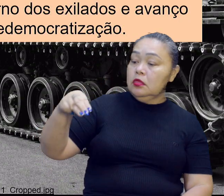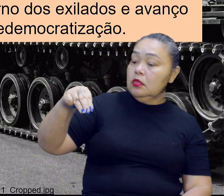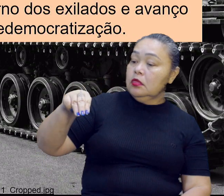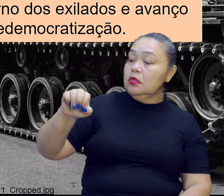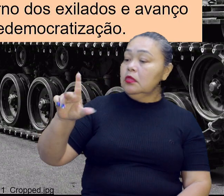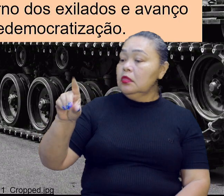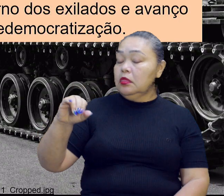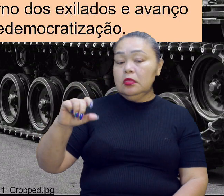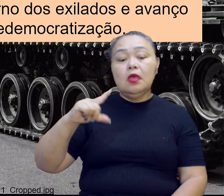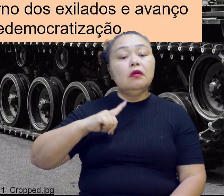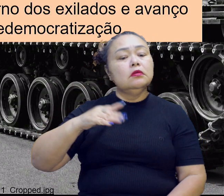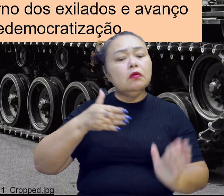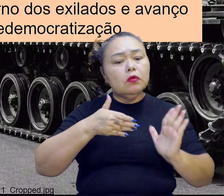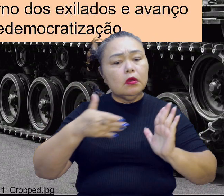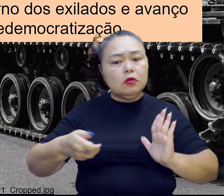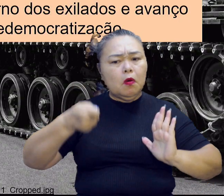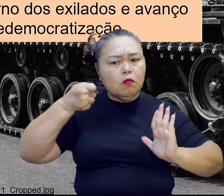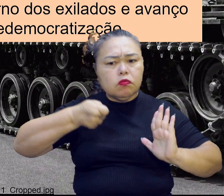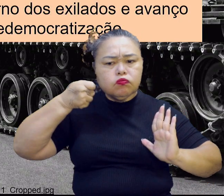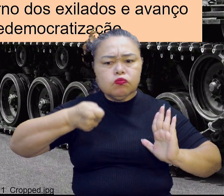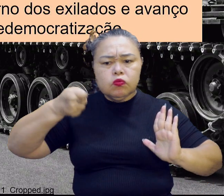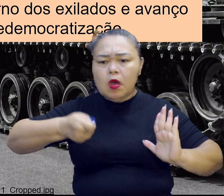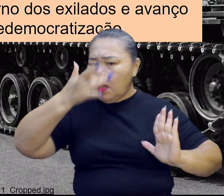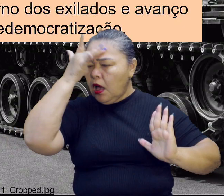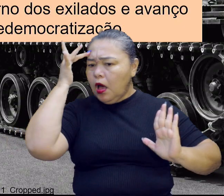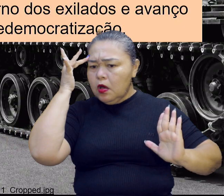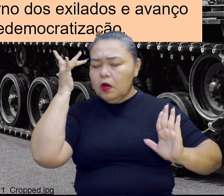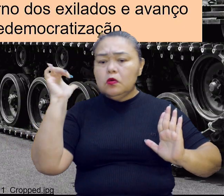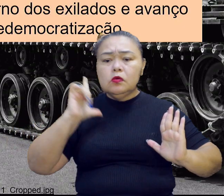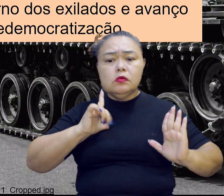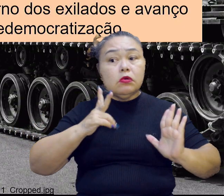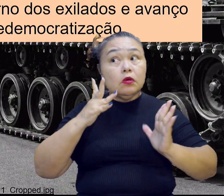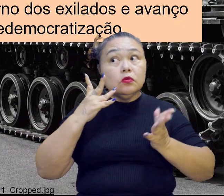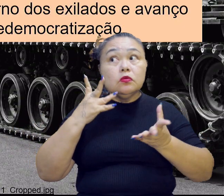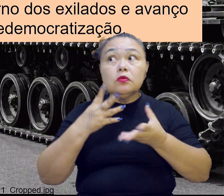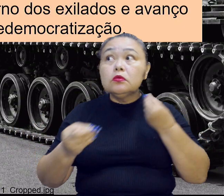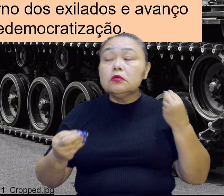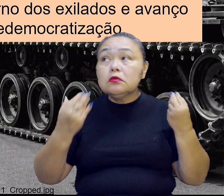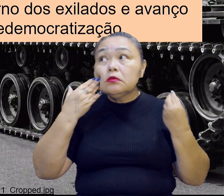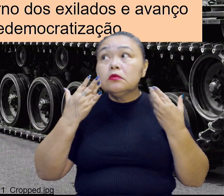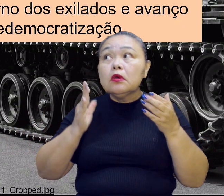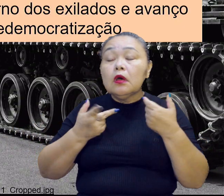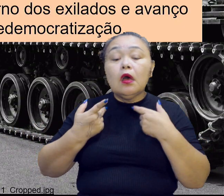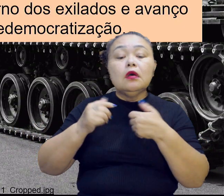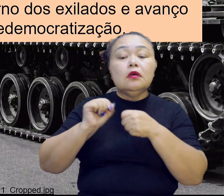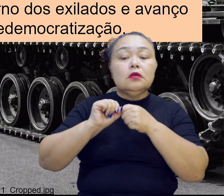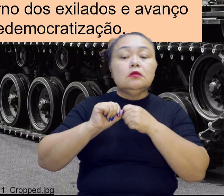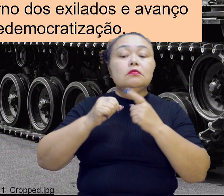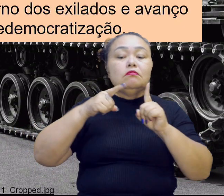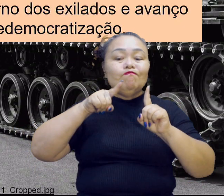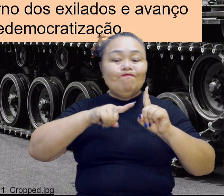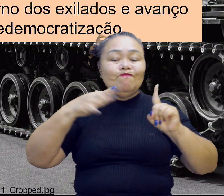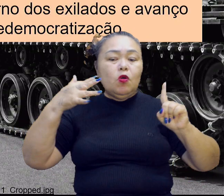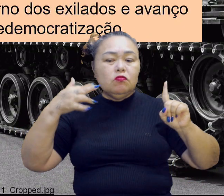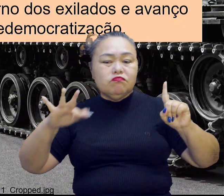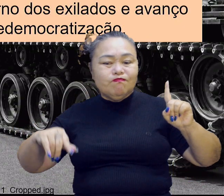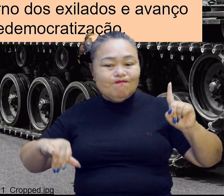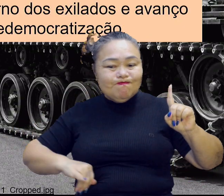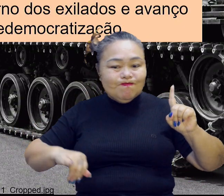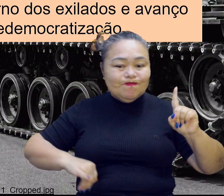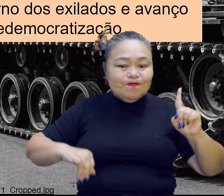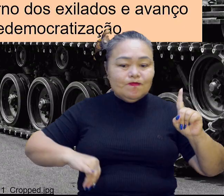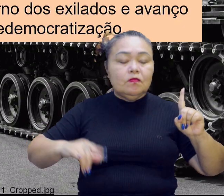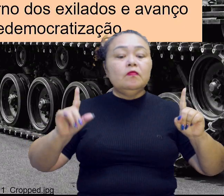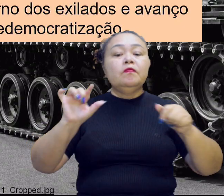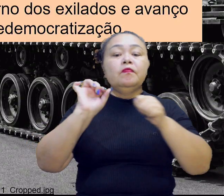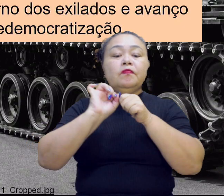período mais repressivo da ditadura, onde muitas pessoas vão sumir, vão ser torturadas e perseguidas.